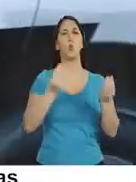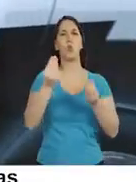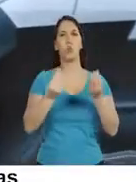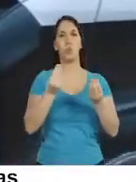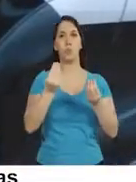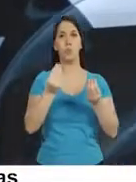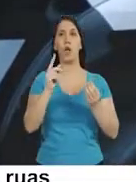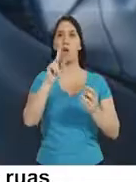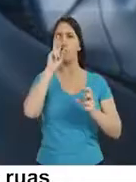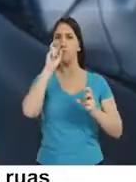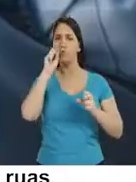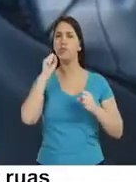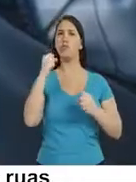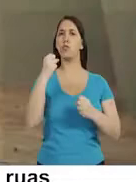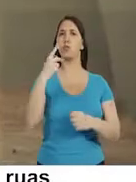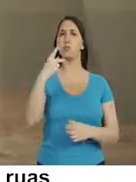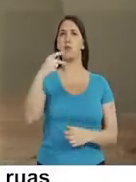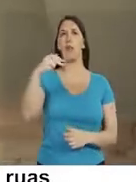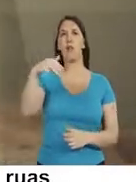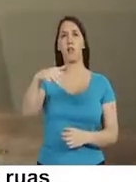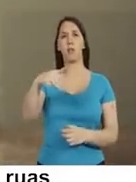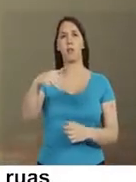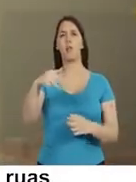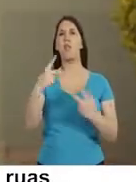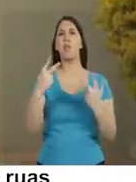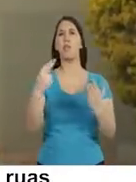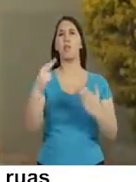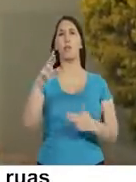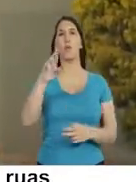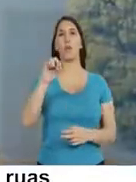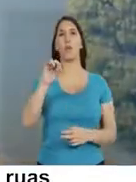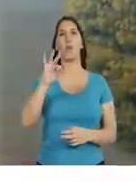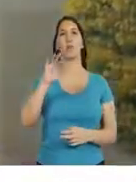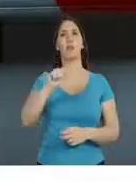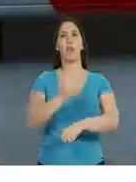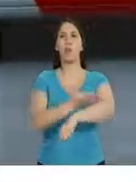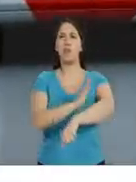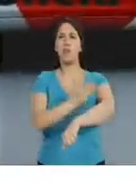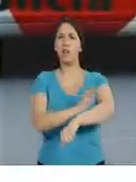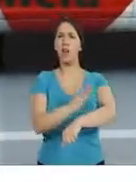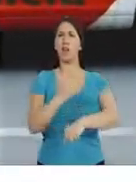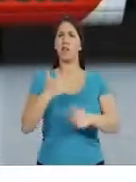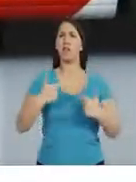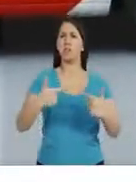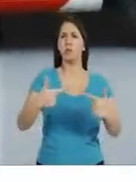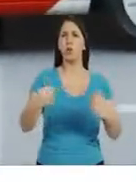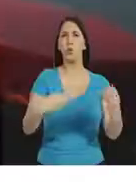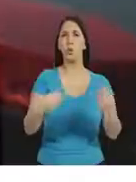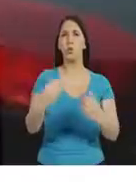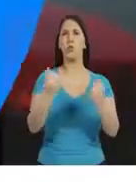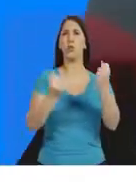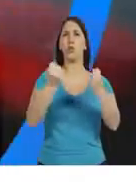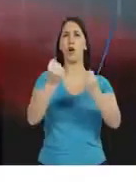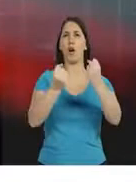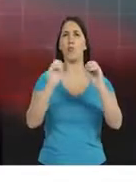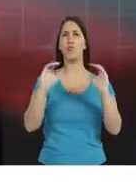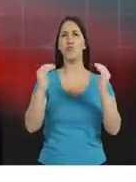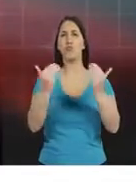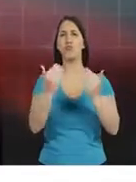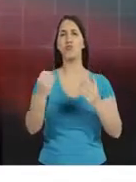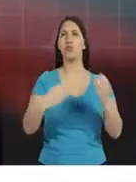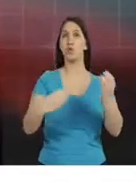e com viaturas novas. E o mais importante de tudo, policiamento nas ruas, protegendo a população. Vamos implantar